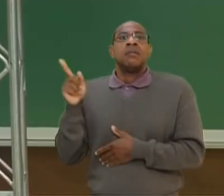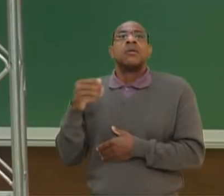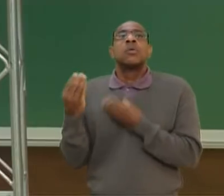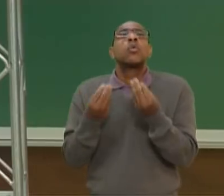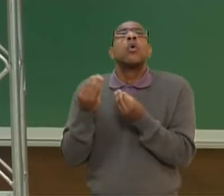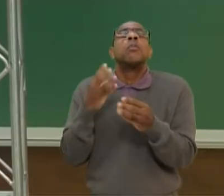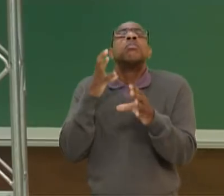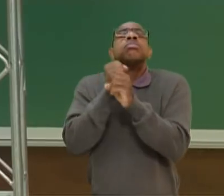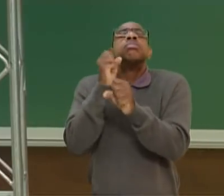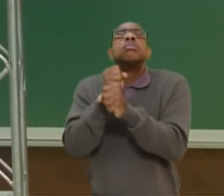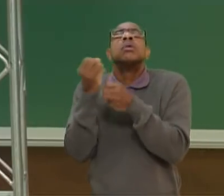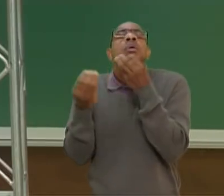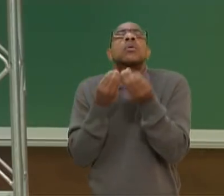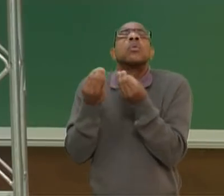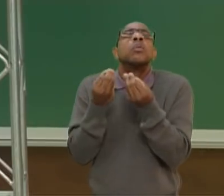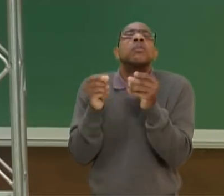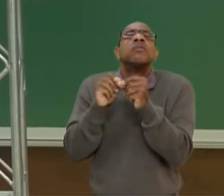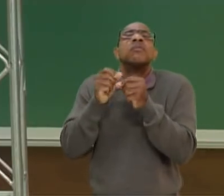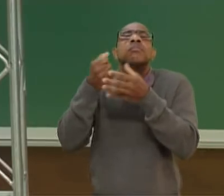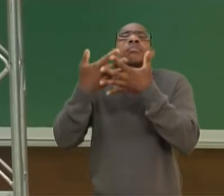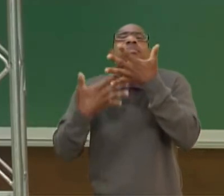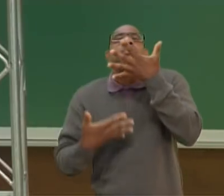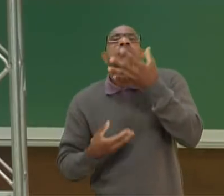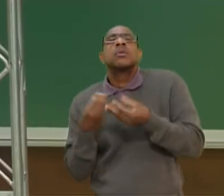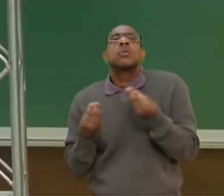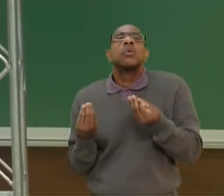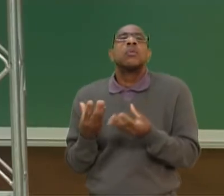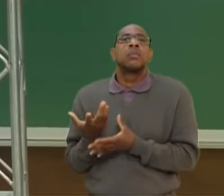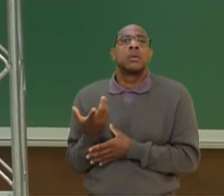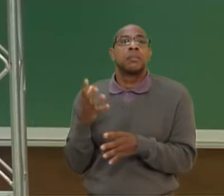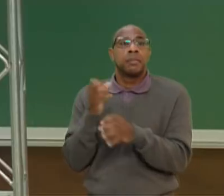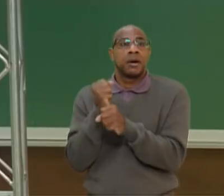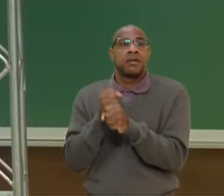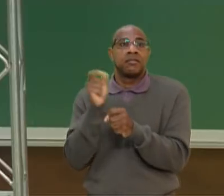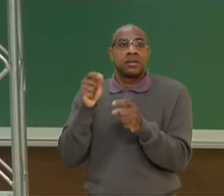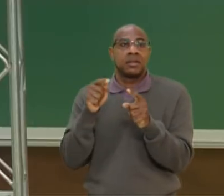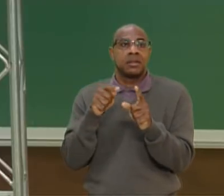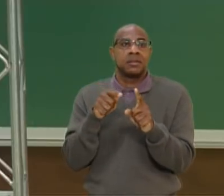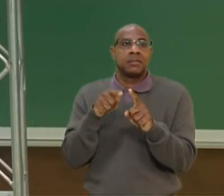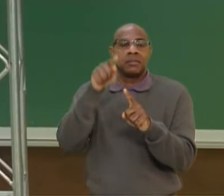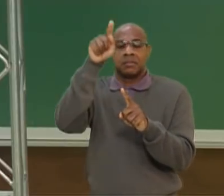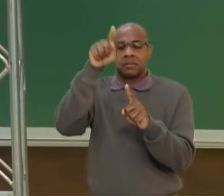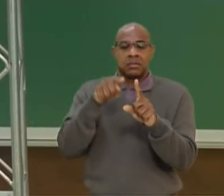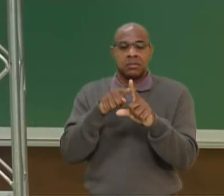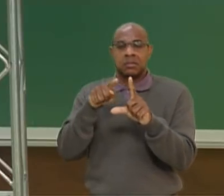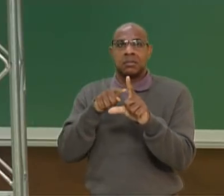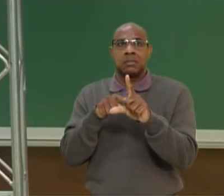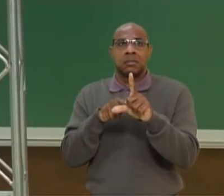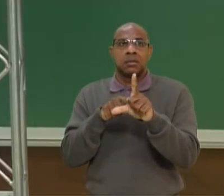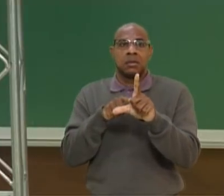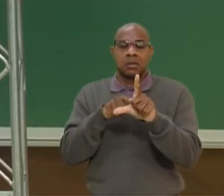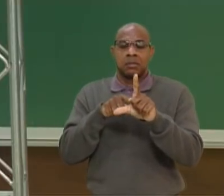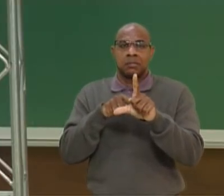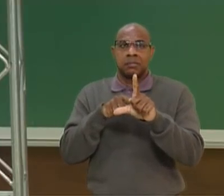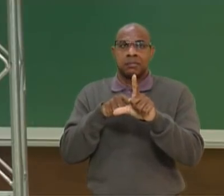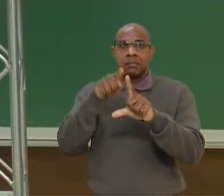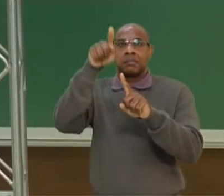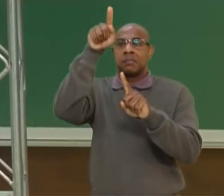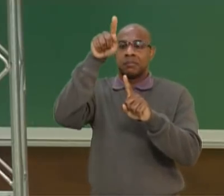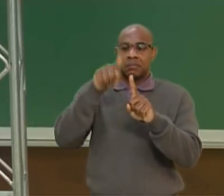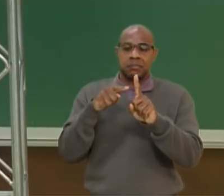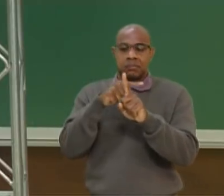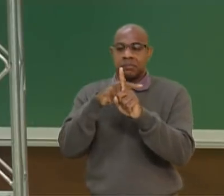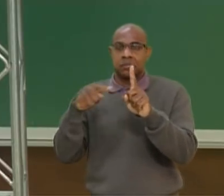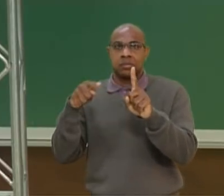vai calcular este ângulo? Para a gente calcular aqui, a gente vai usar aquelas relações trigonométricas que a gente